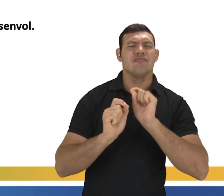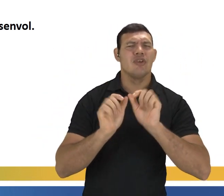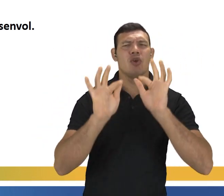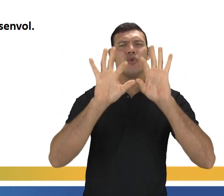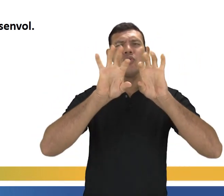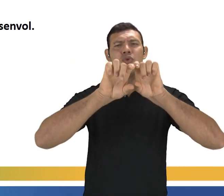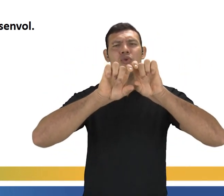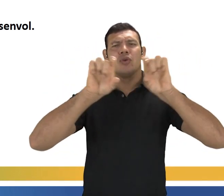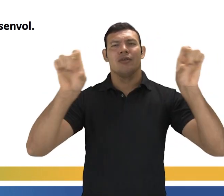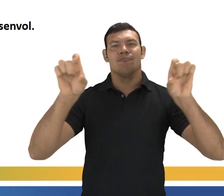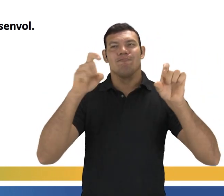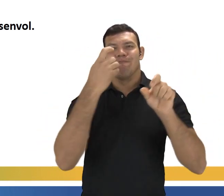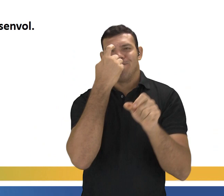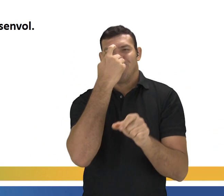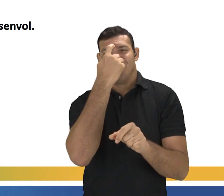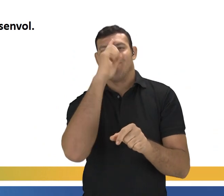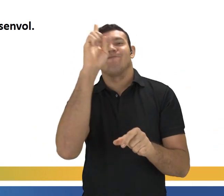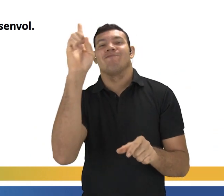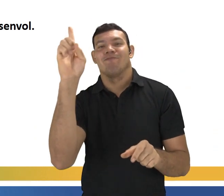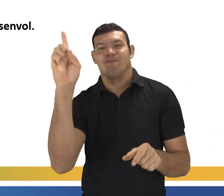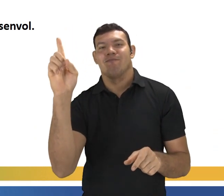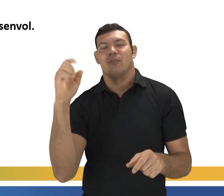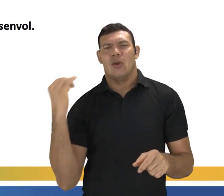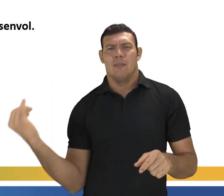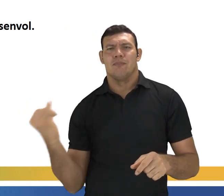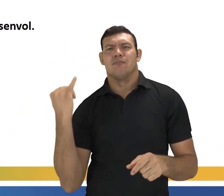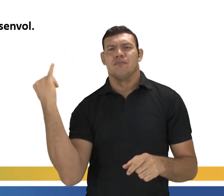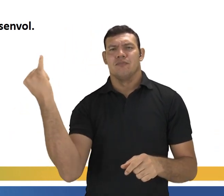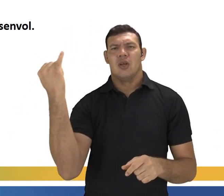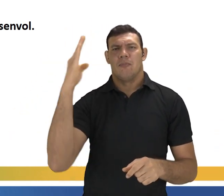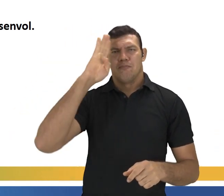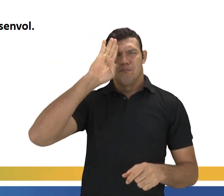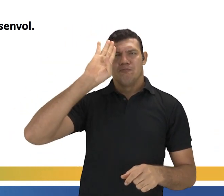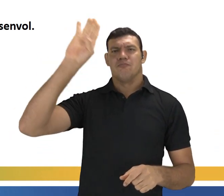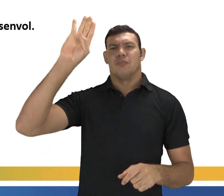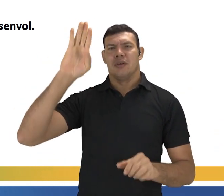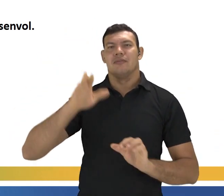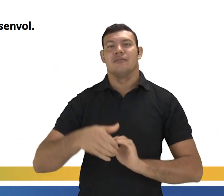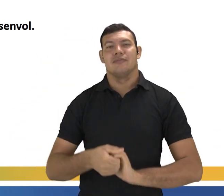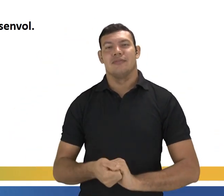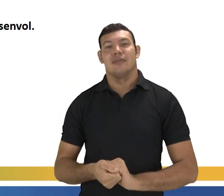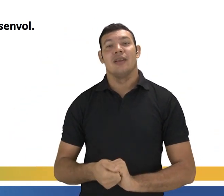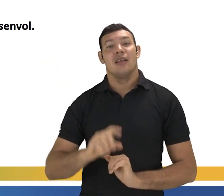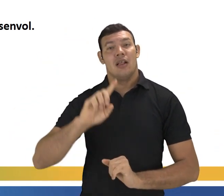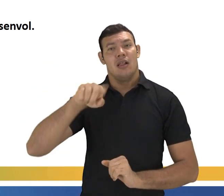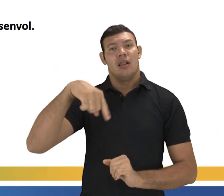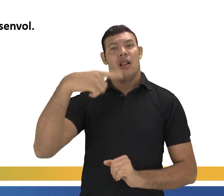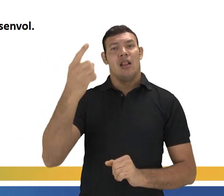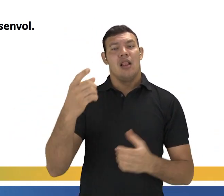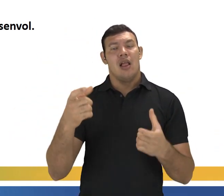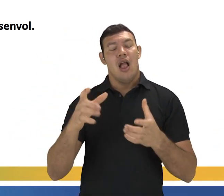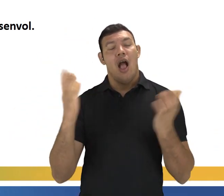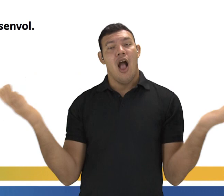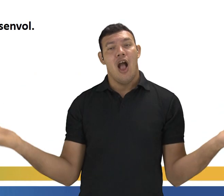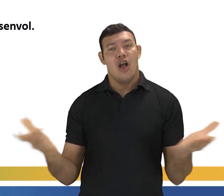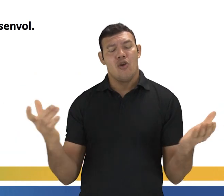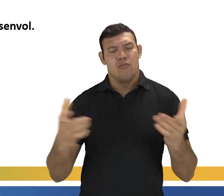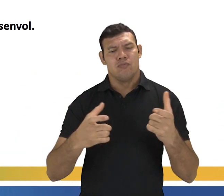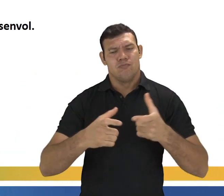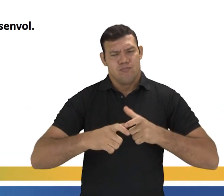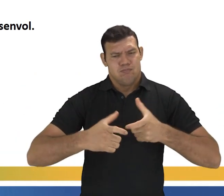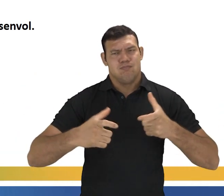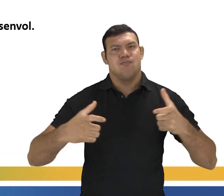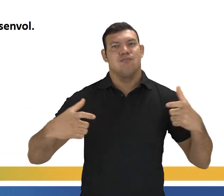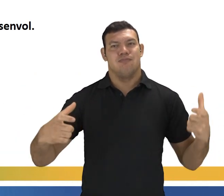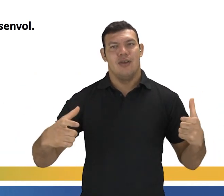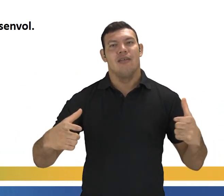menos que a ideia central do parágrafo. Logo em seguida, você vai então entrar na fase da ampliação ou da fundamentação da